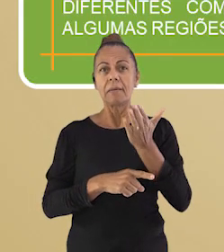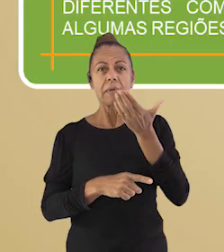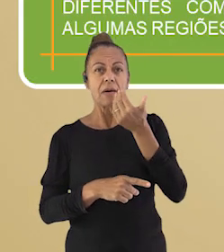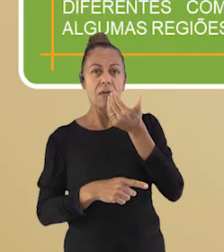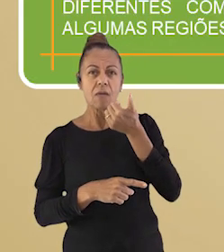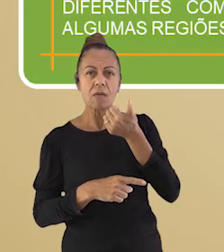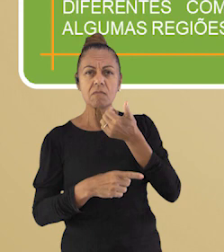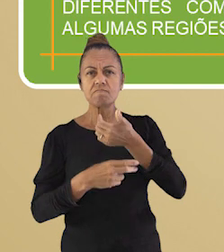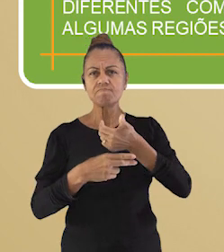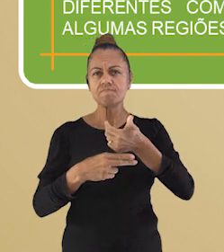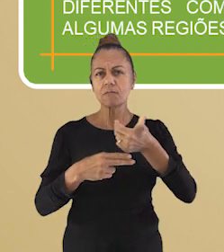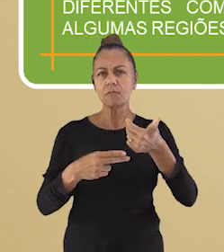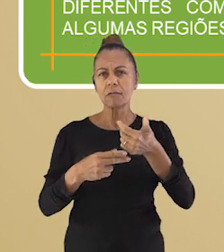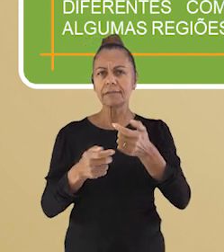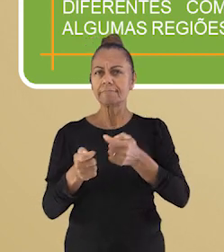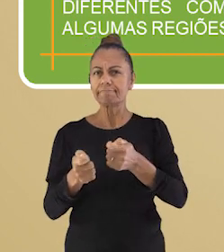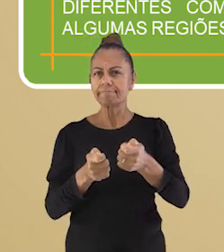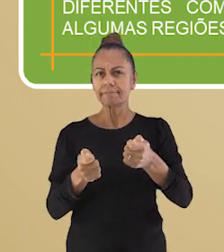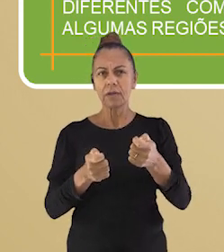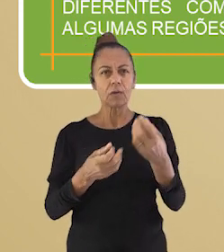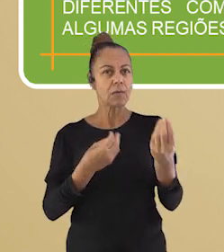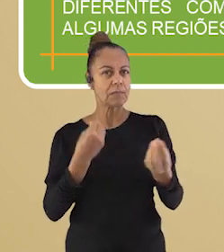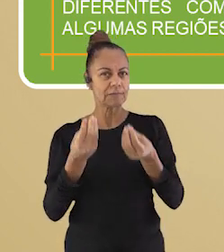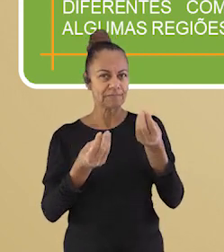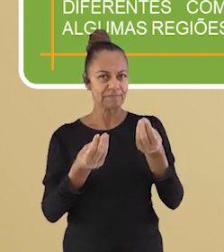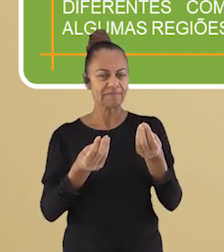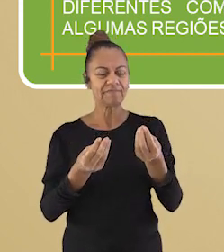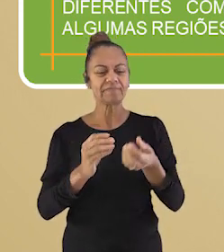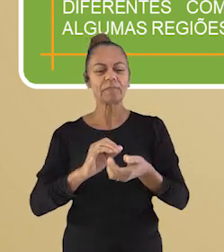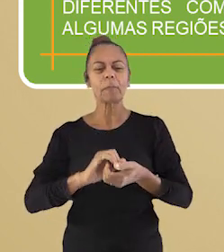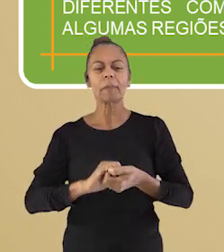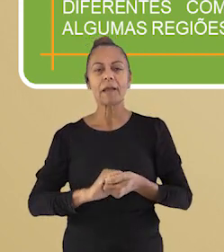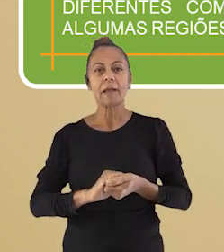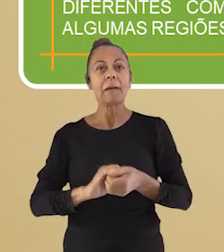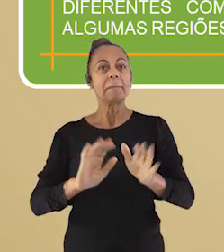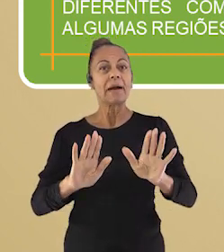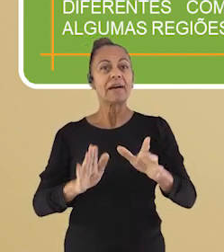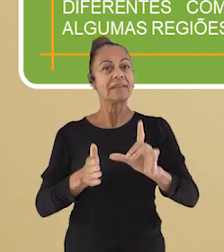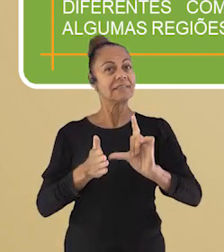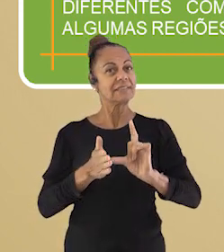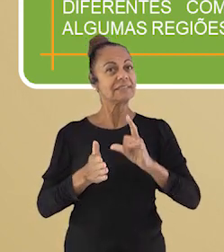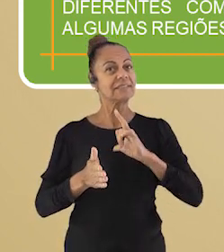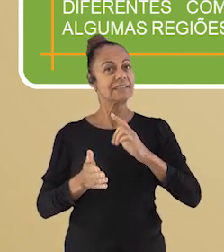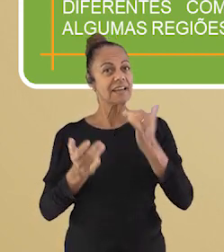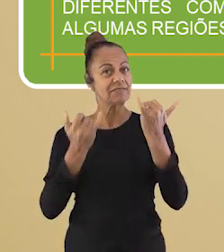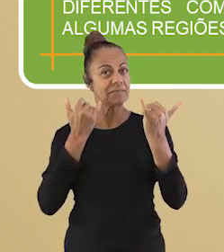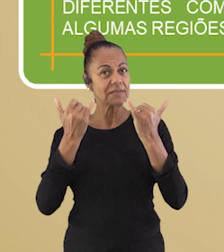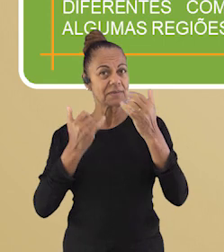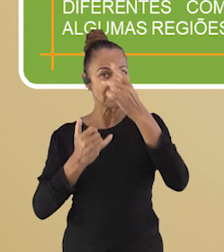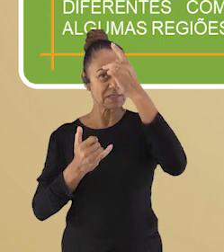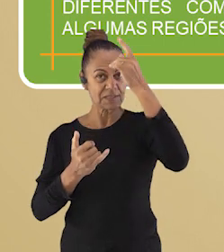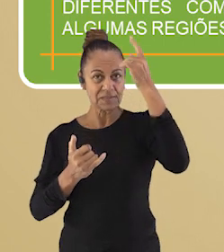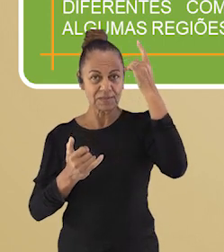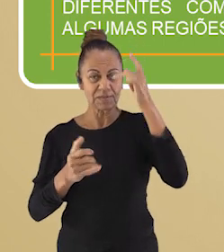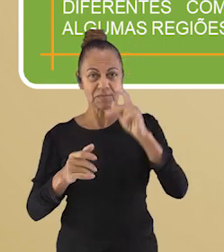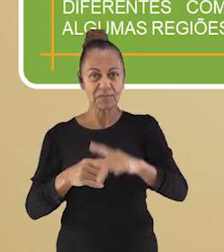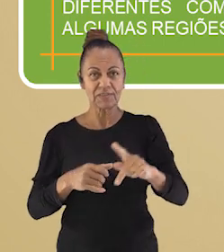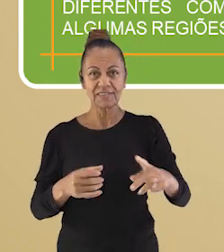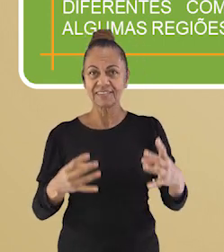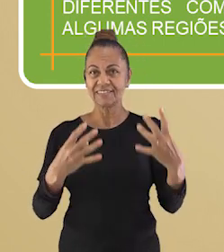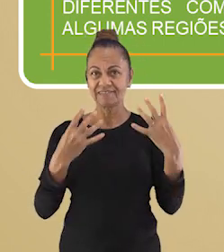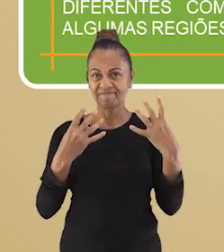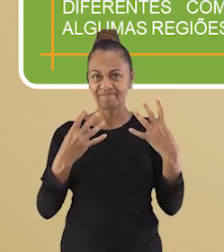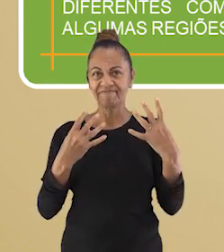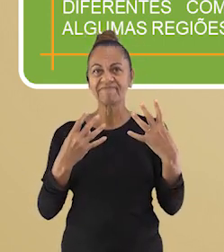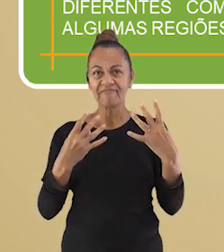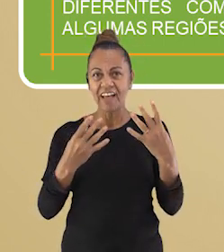de começar, algumas informações para os professores e professoras que estiverem nos acompanhando. Essa aula é para as turmas do